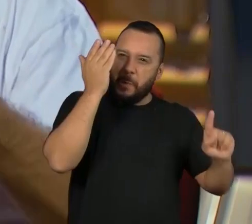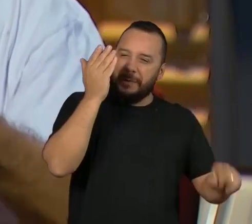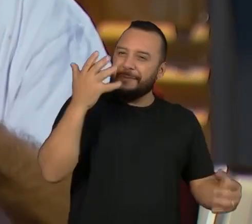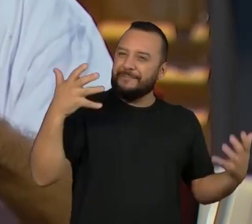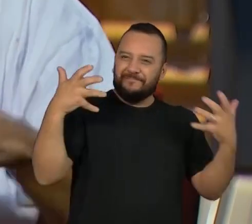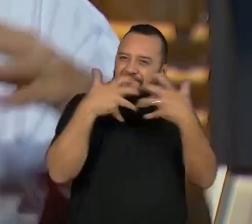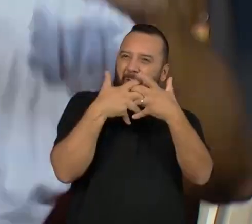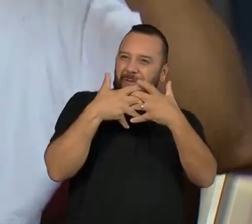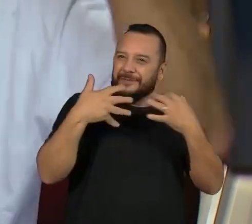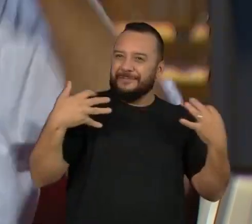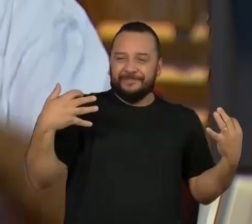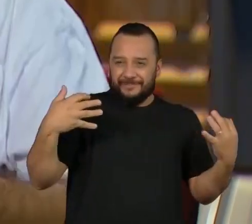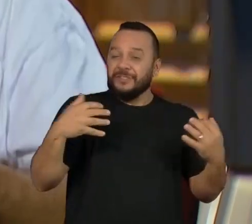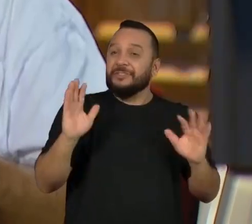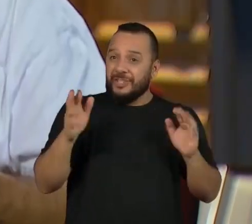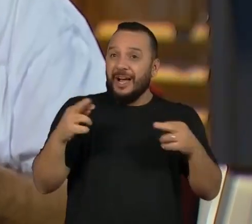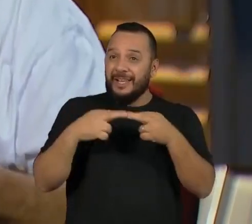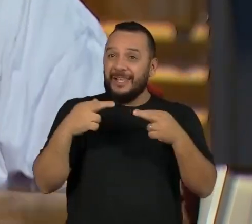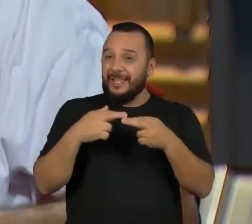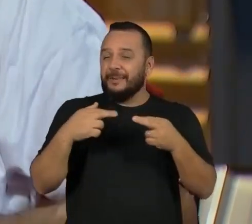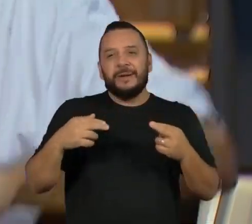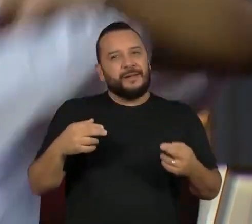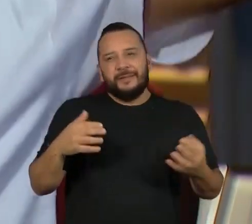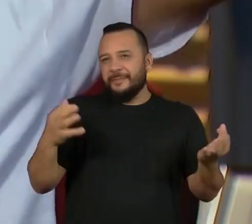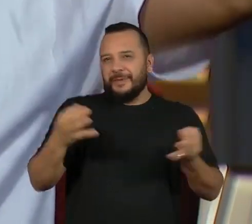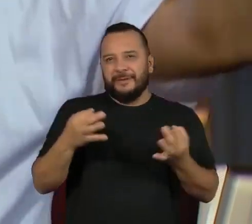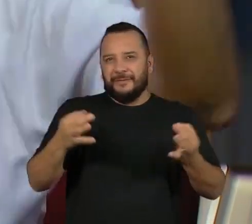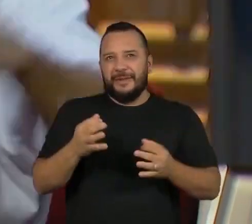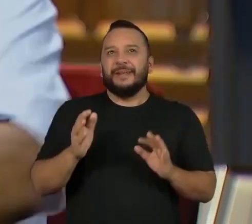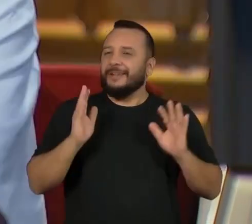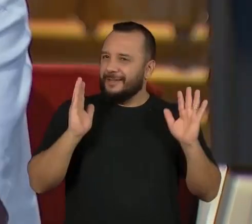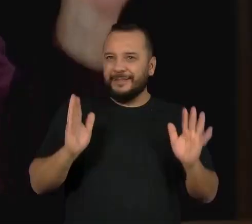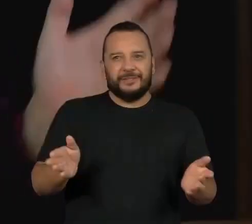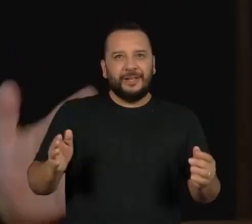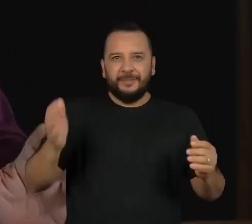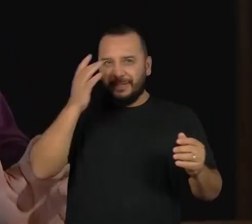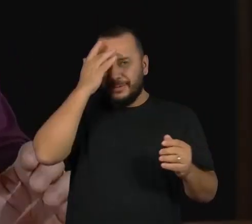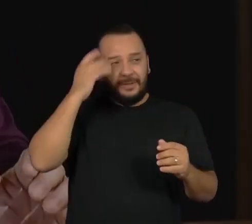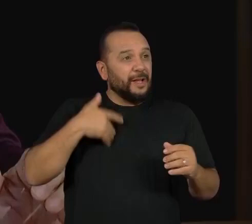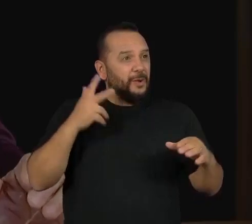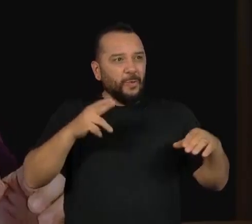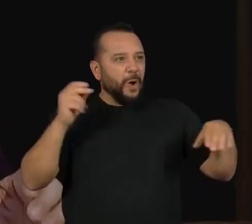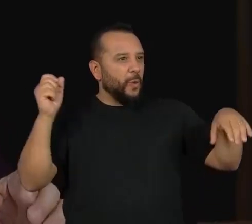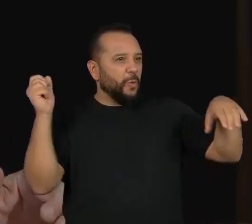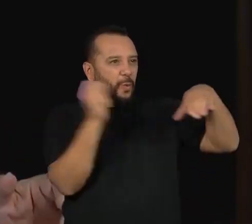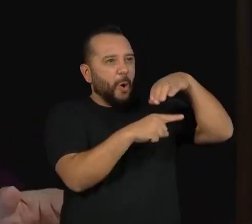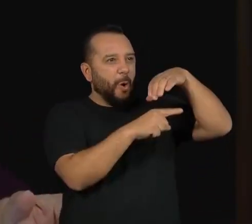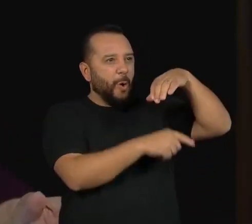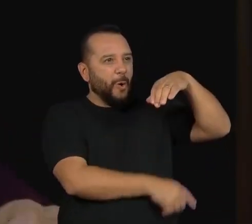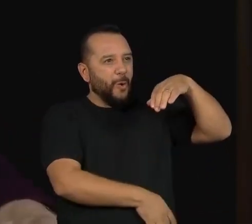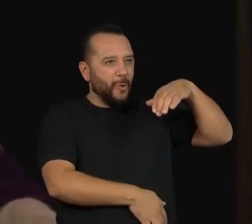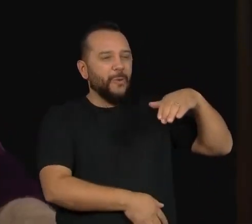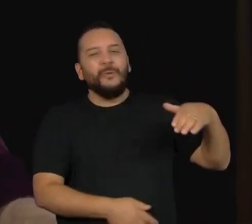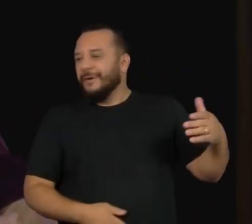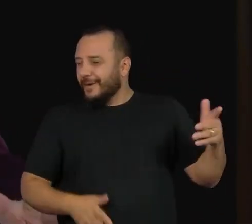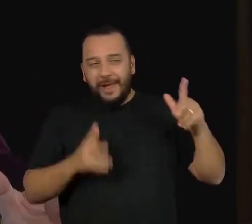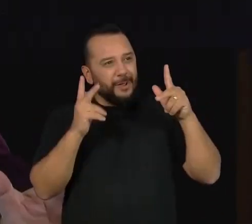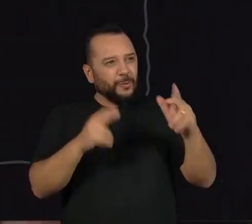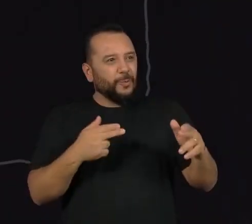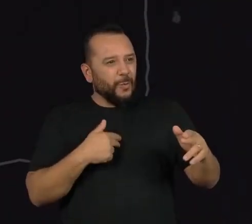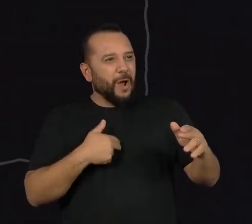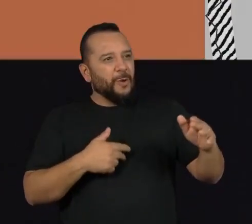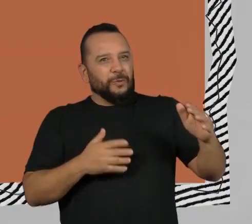a pun line com o tempo da batida é onde vem a loucura Gal Gol n tipo é o golpe